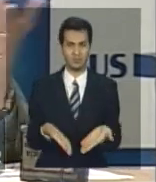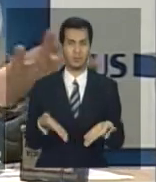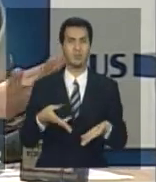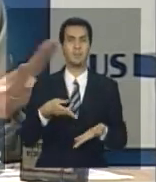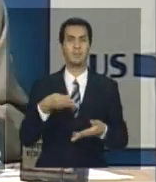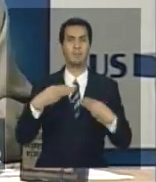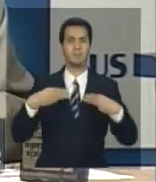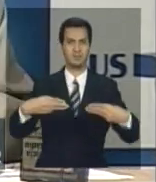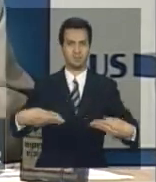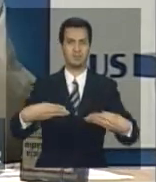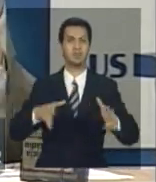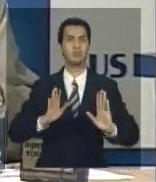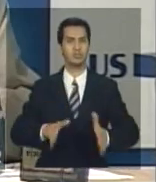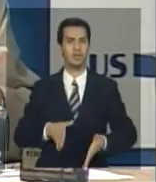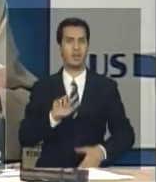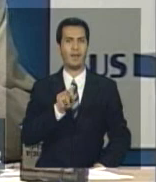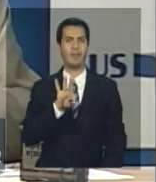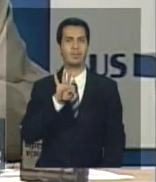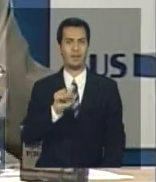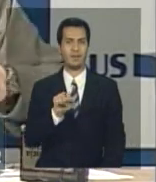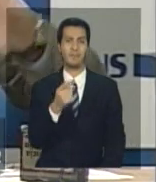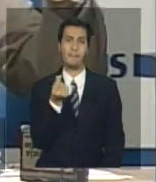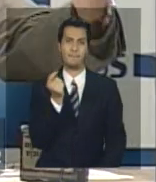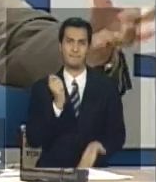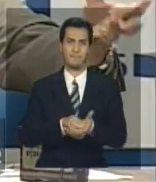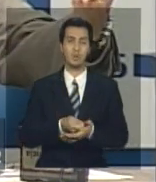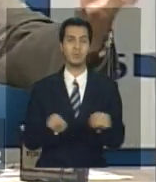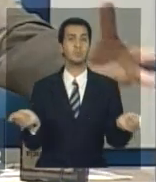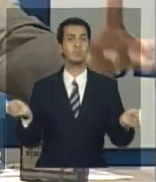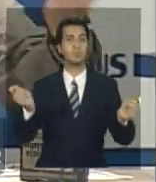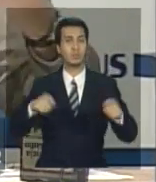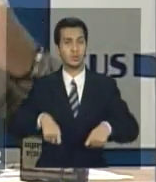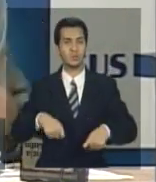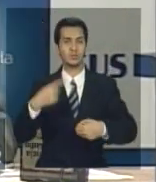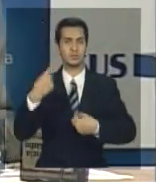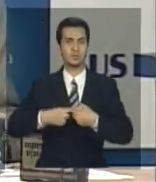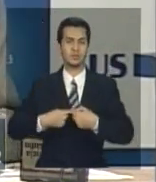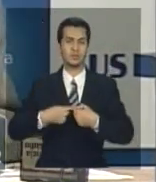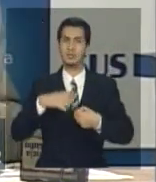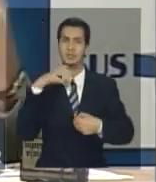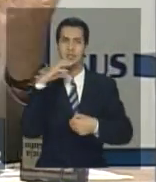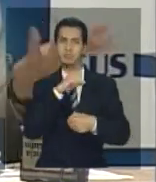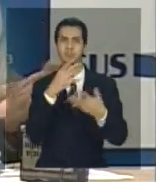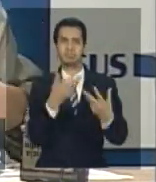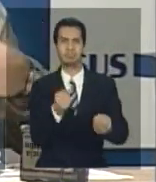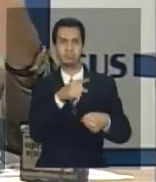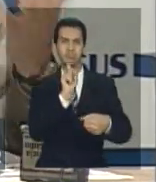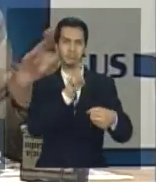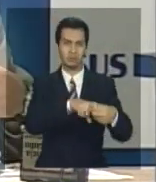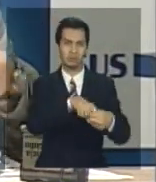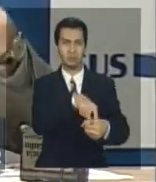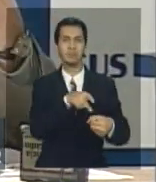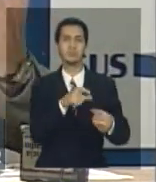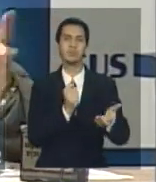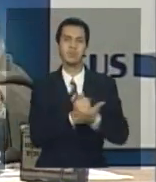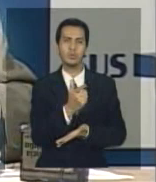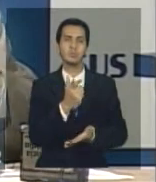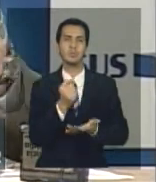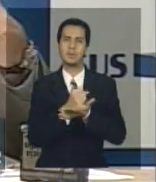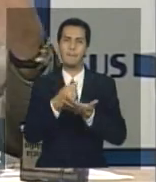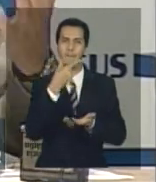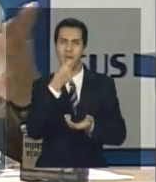preços, né, que permite que qualquer município e estado adira aquela ata e imediatamente compre medicamento,